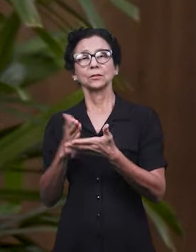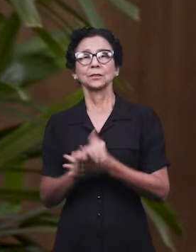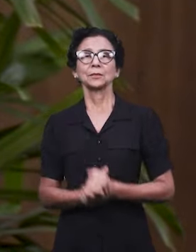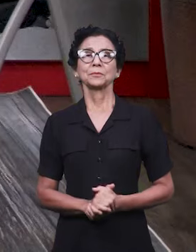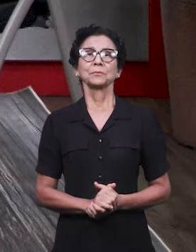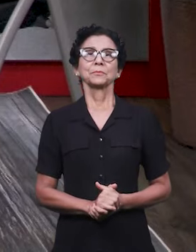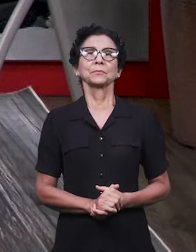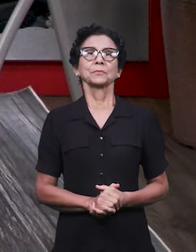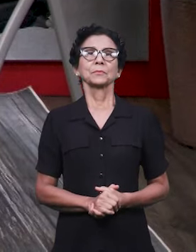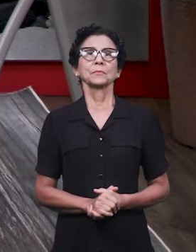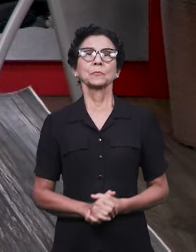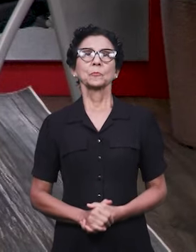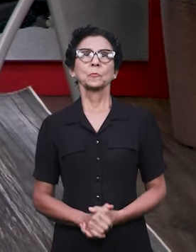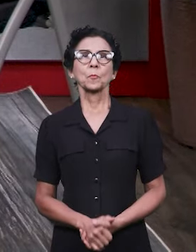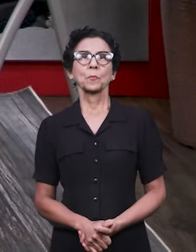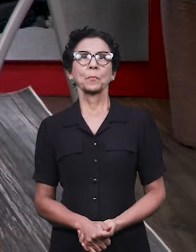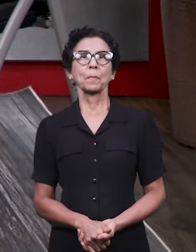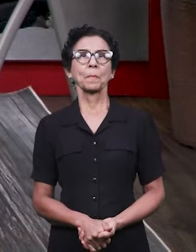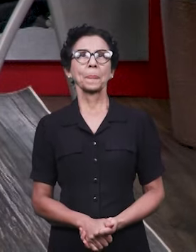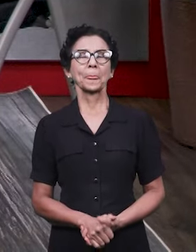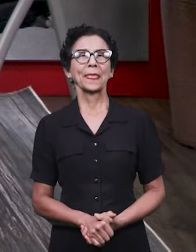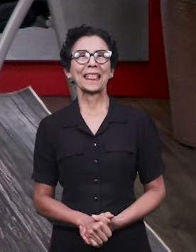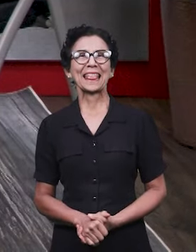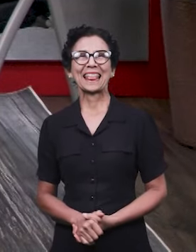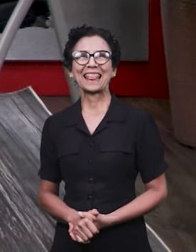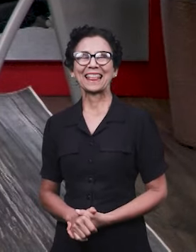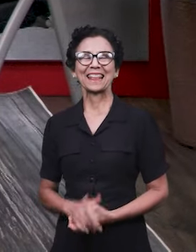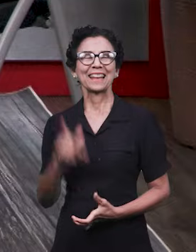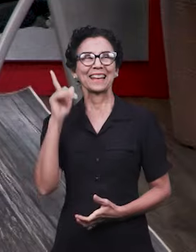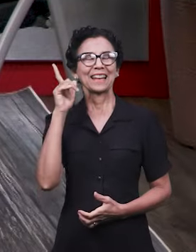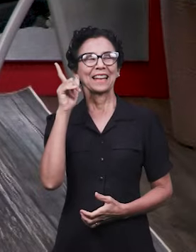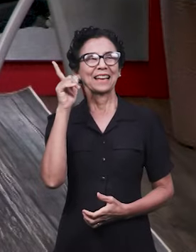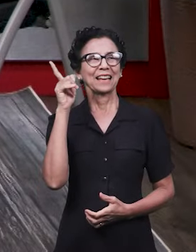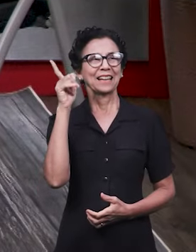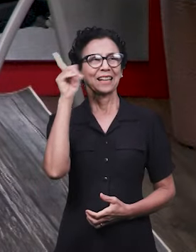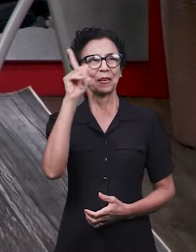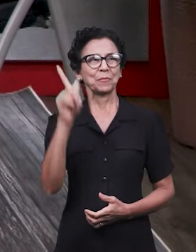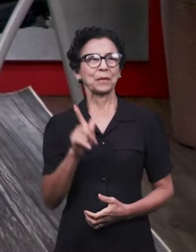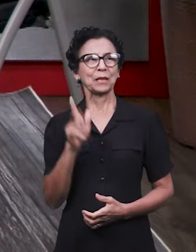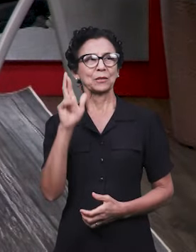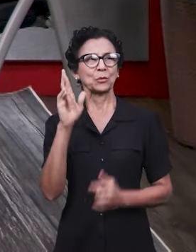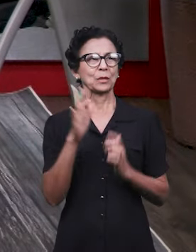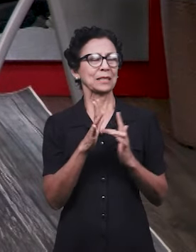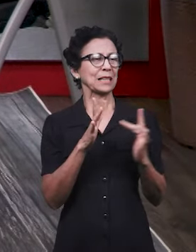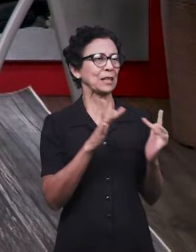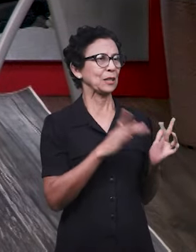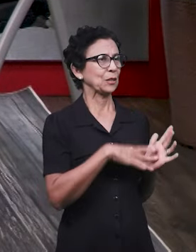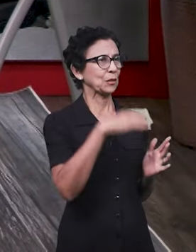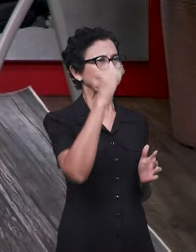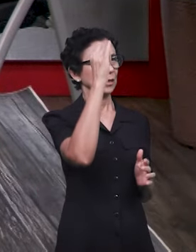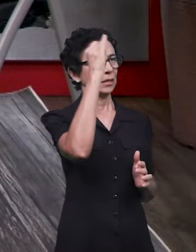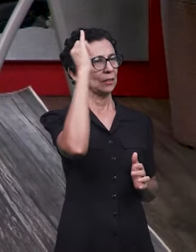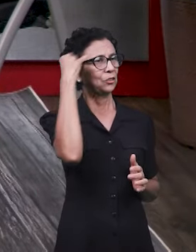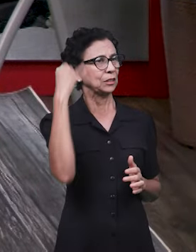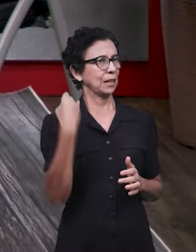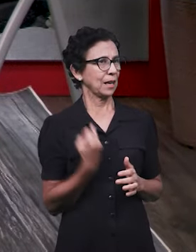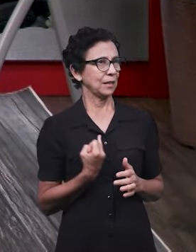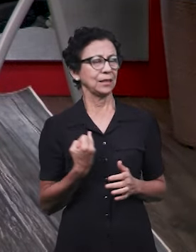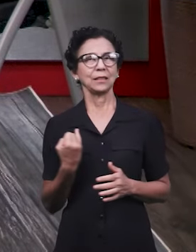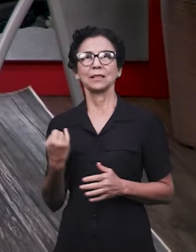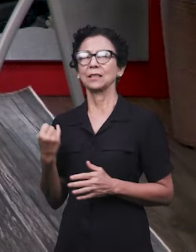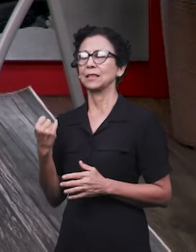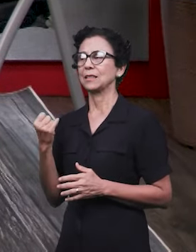conosco. Irmã Janaína, a paz do Senhor, irmã Janaína. A paz do Senhor, irmã Leonice, a paz do Senhor a